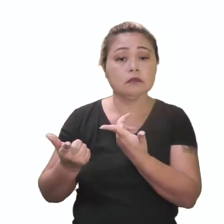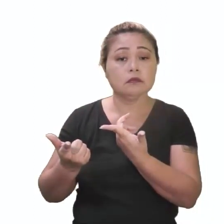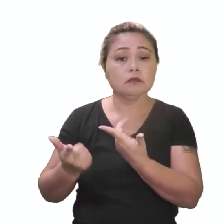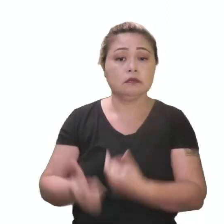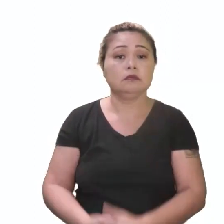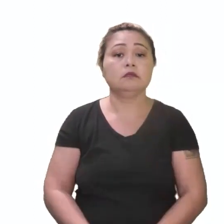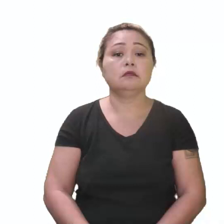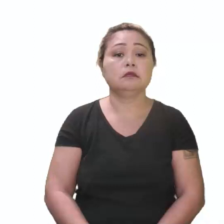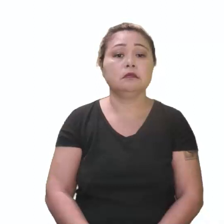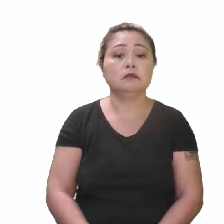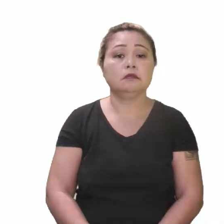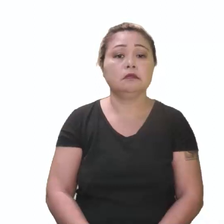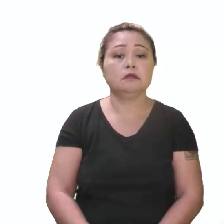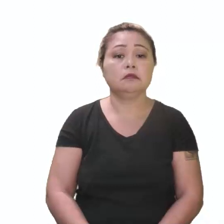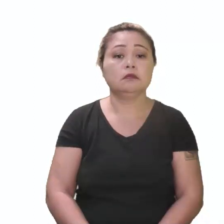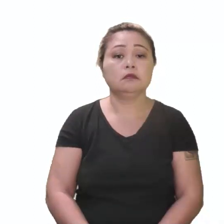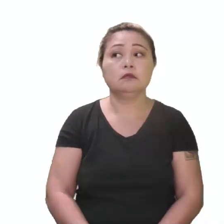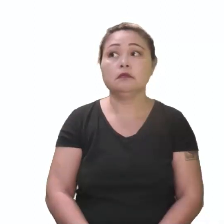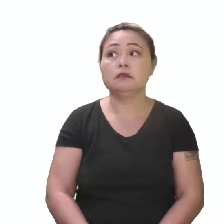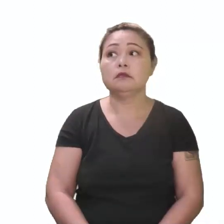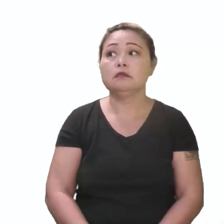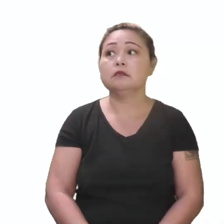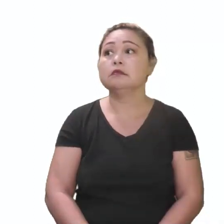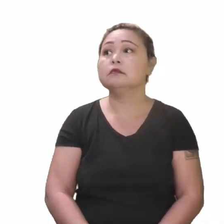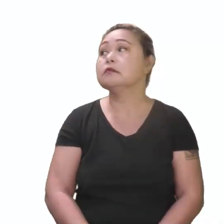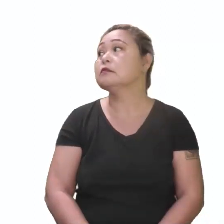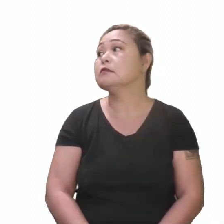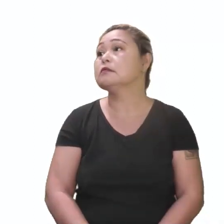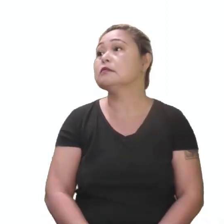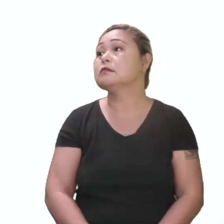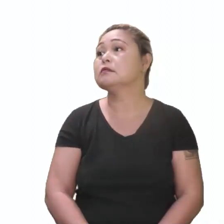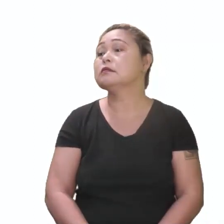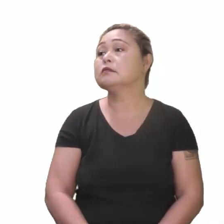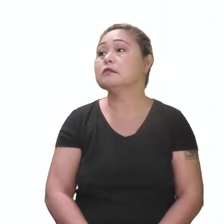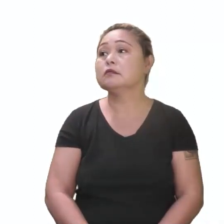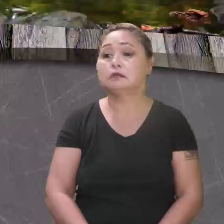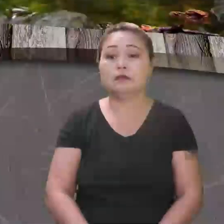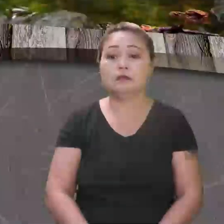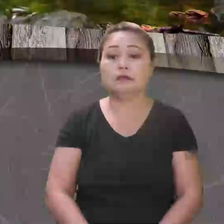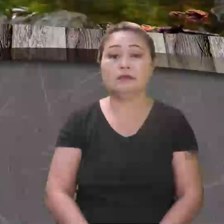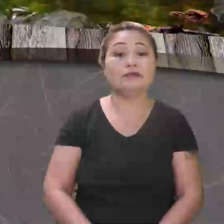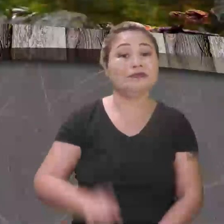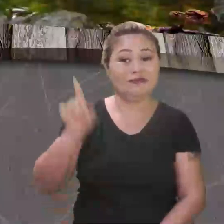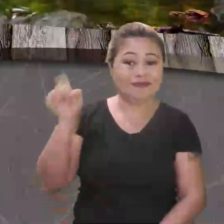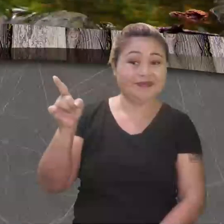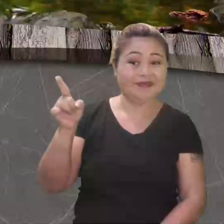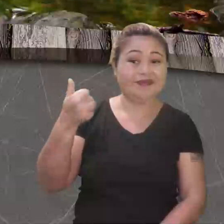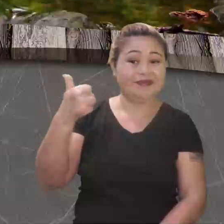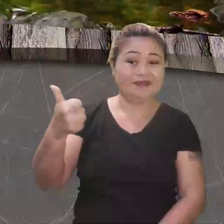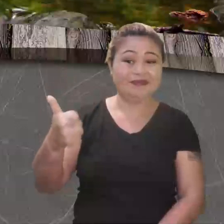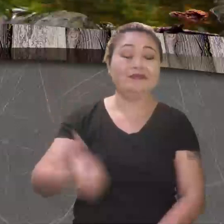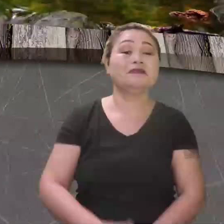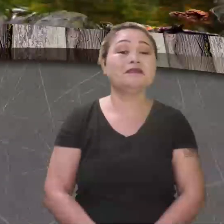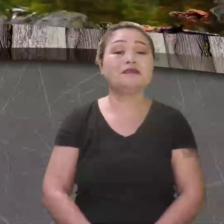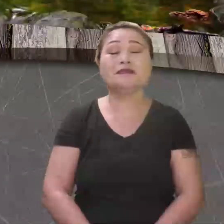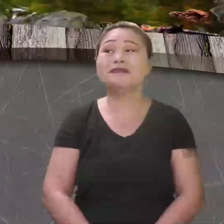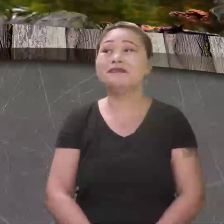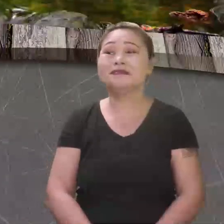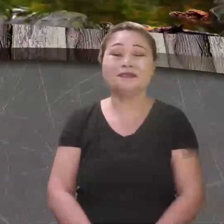tchum. Não foi. Olha aqui pra mim. Quando ele quiser, ele bota em mim. Ai.